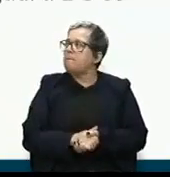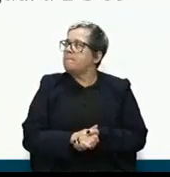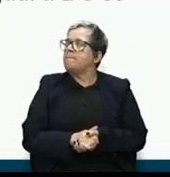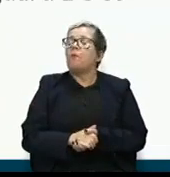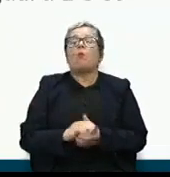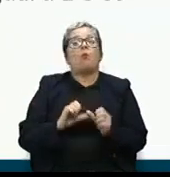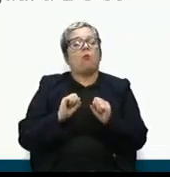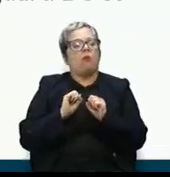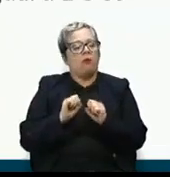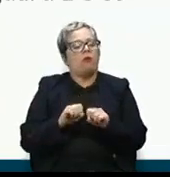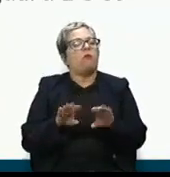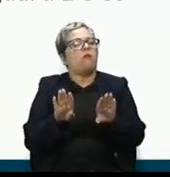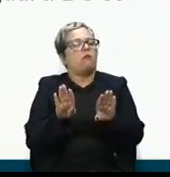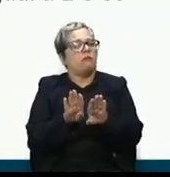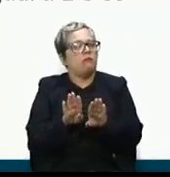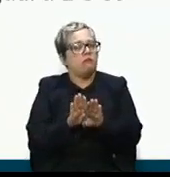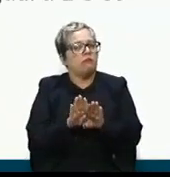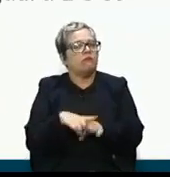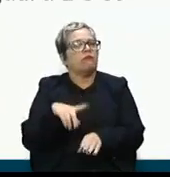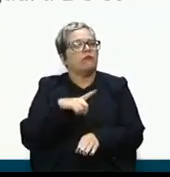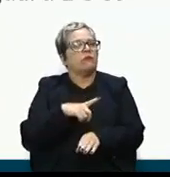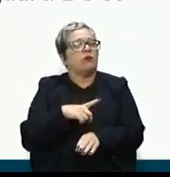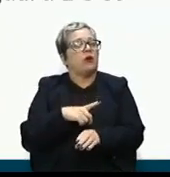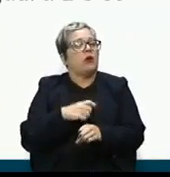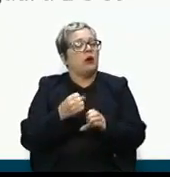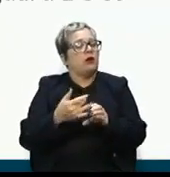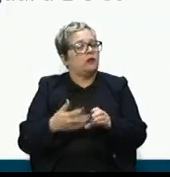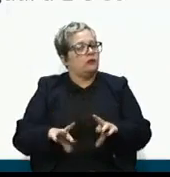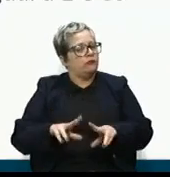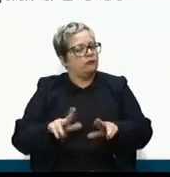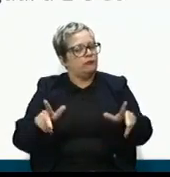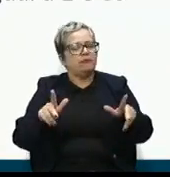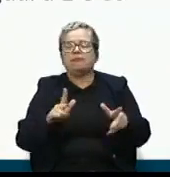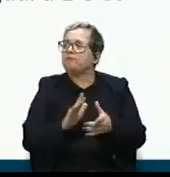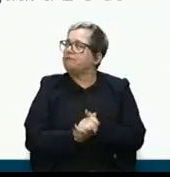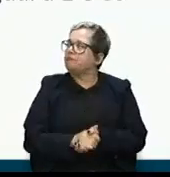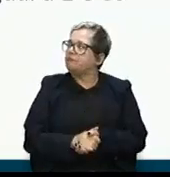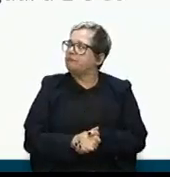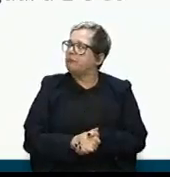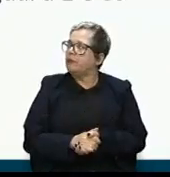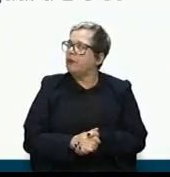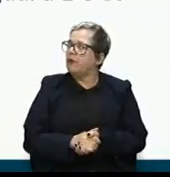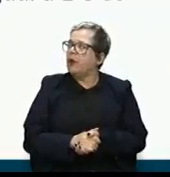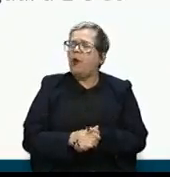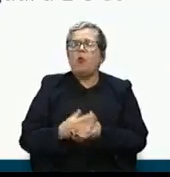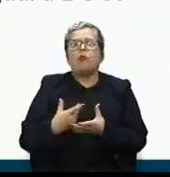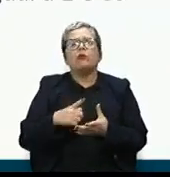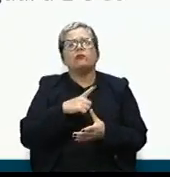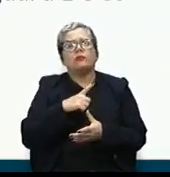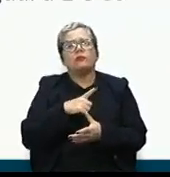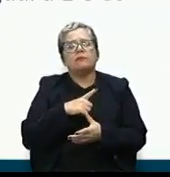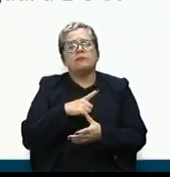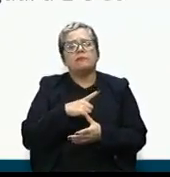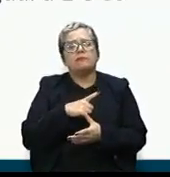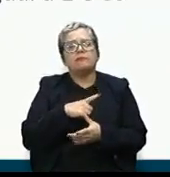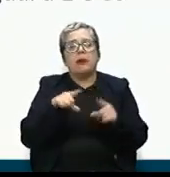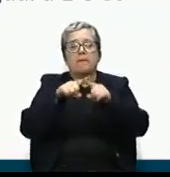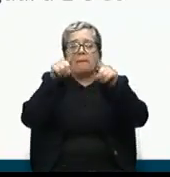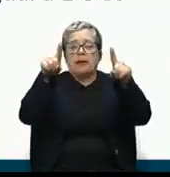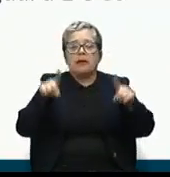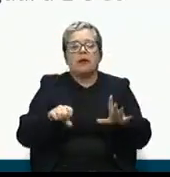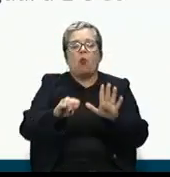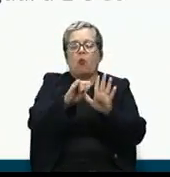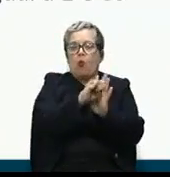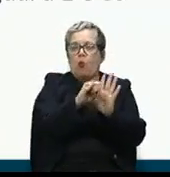nós podemos também ter algumas outras situações. Um destaque é o que nós chamamos matriz